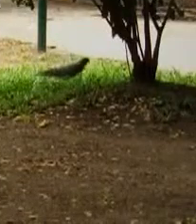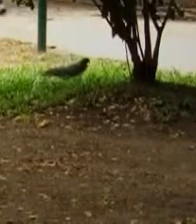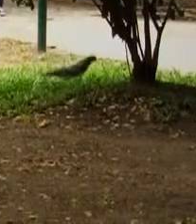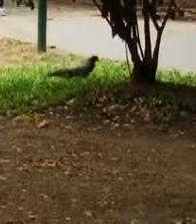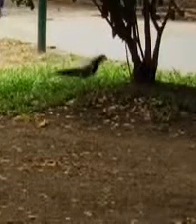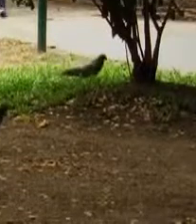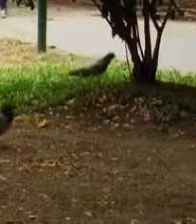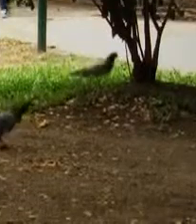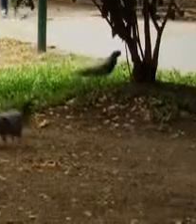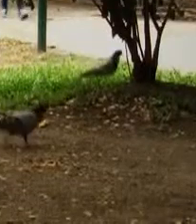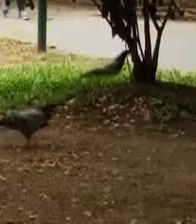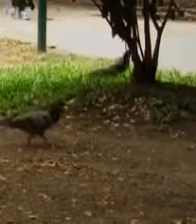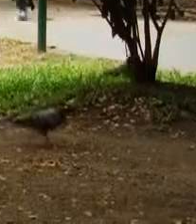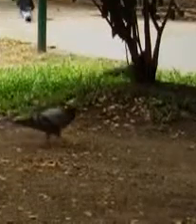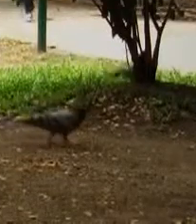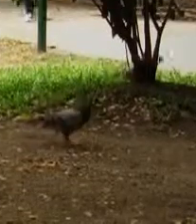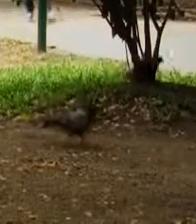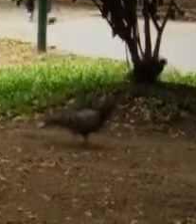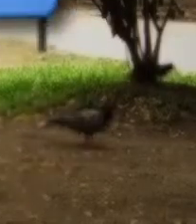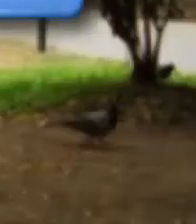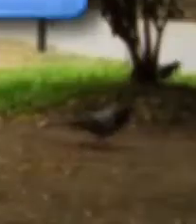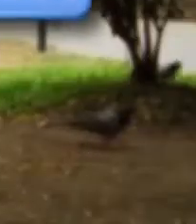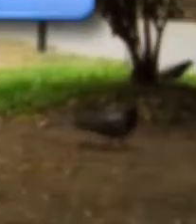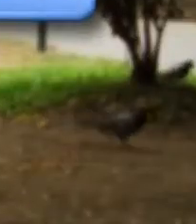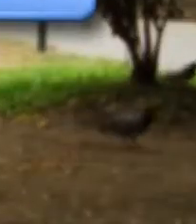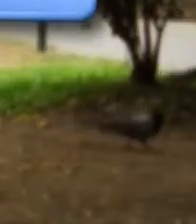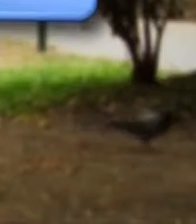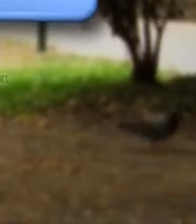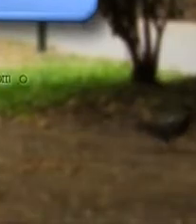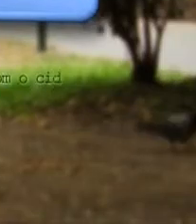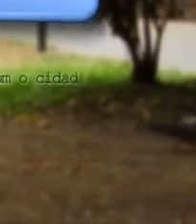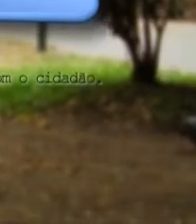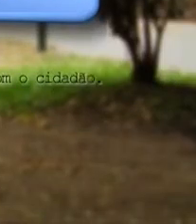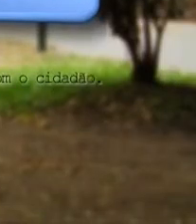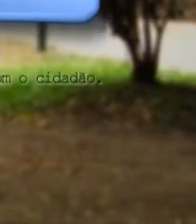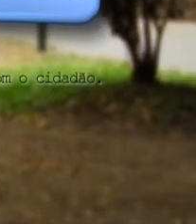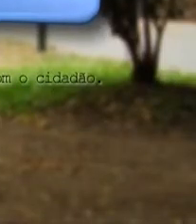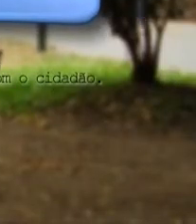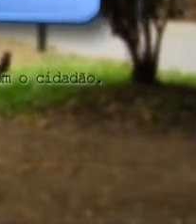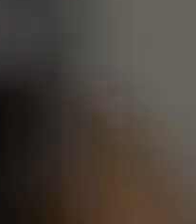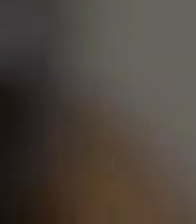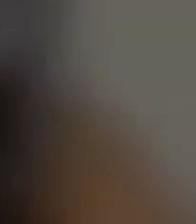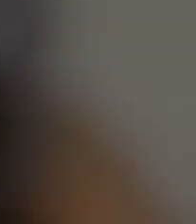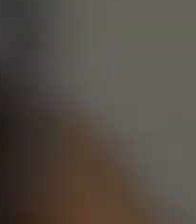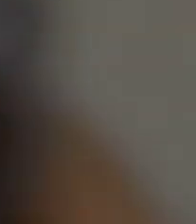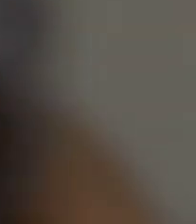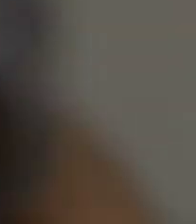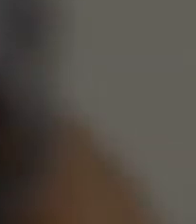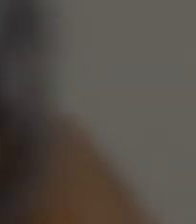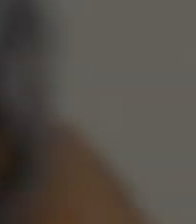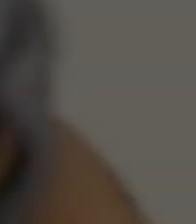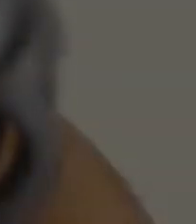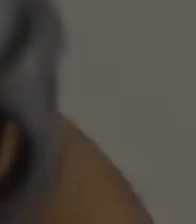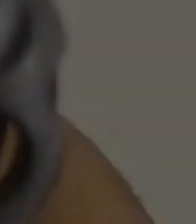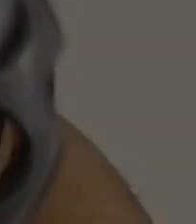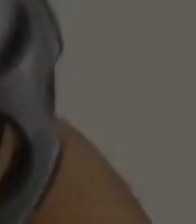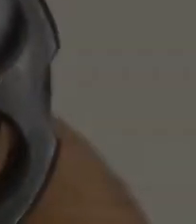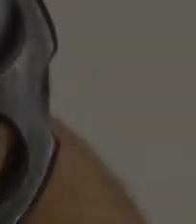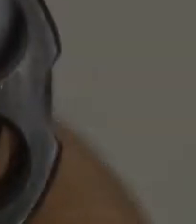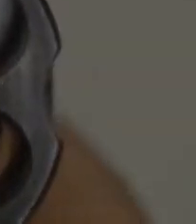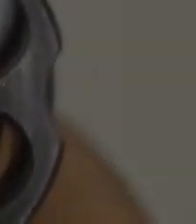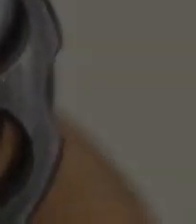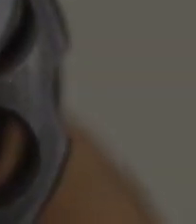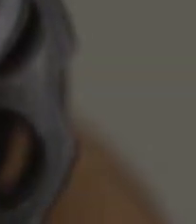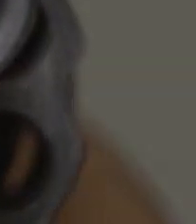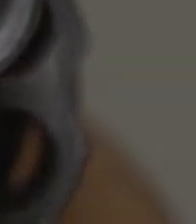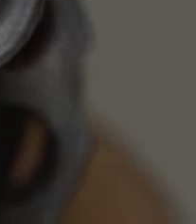TV Câmara Pelotas, cada vez mais conectada com o cidadão. Essa arma já matou uma